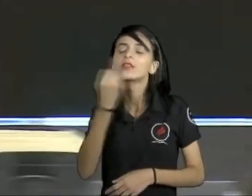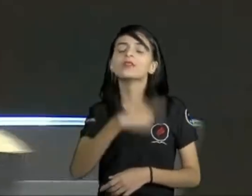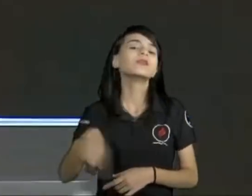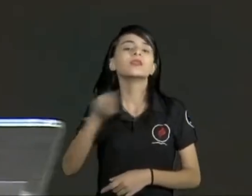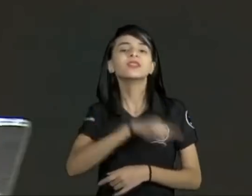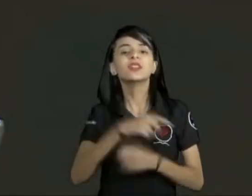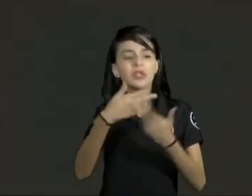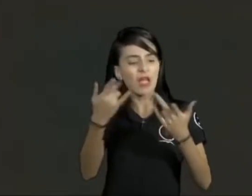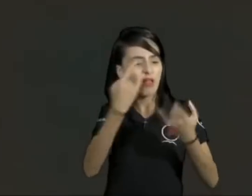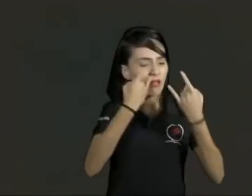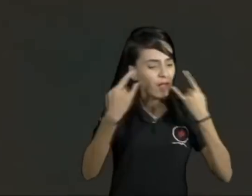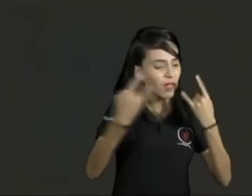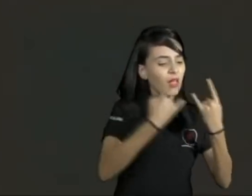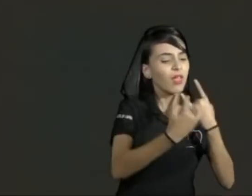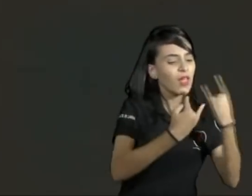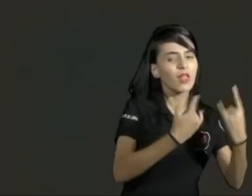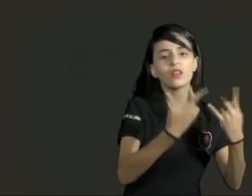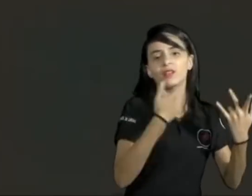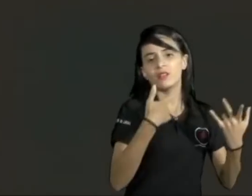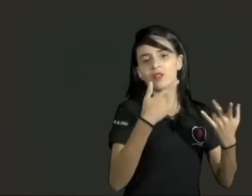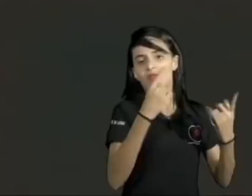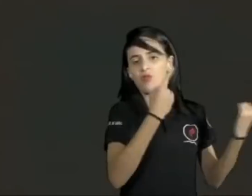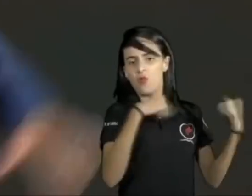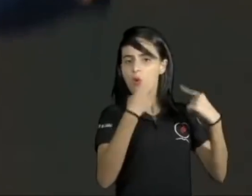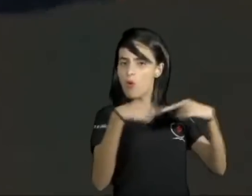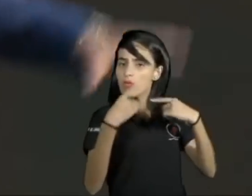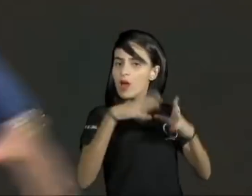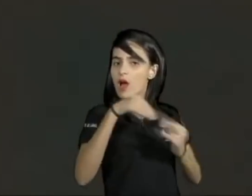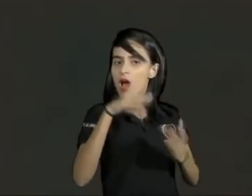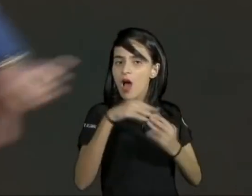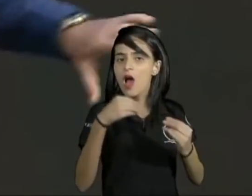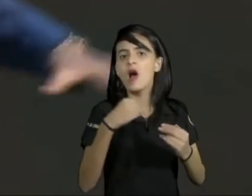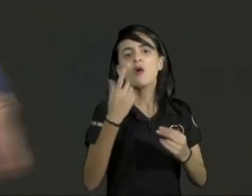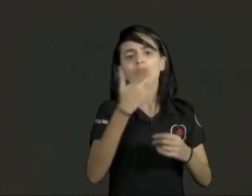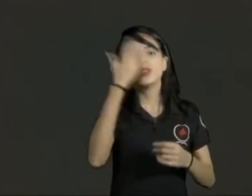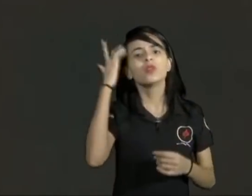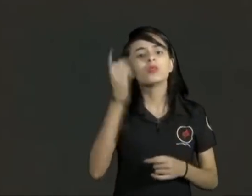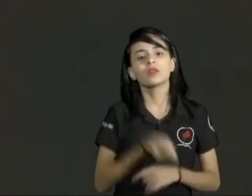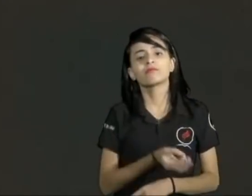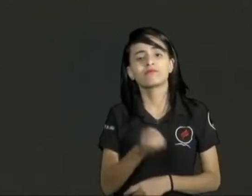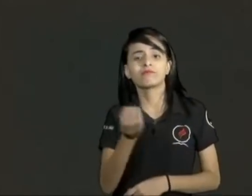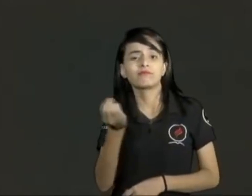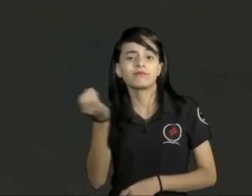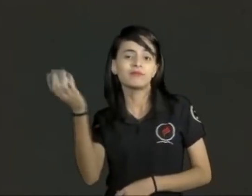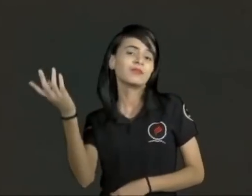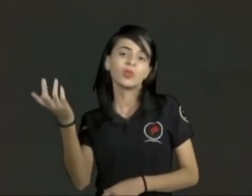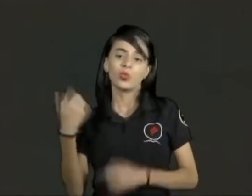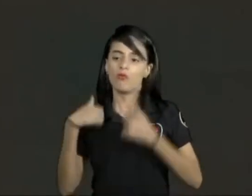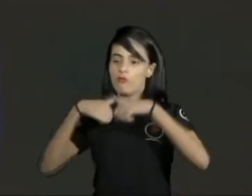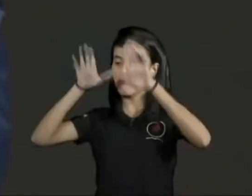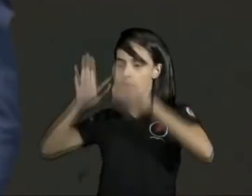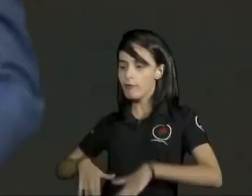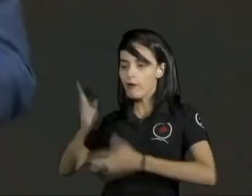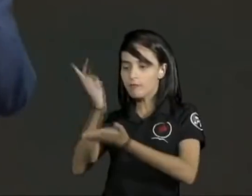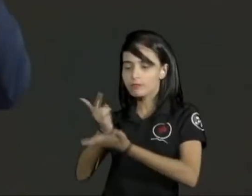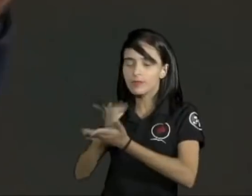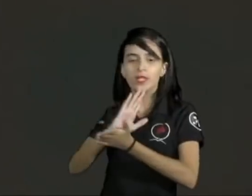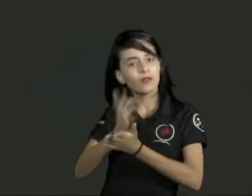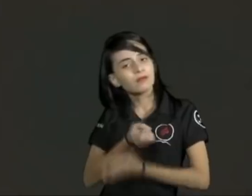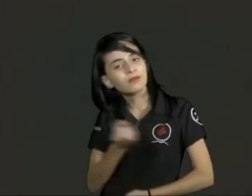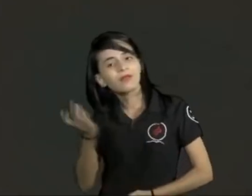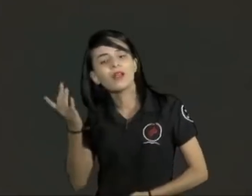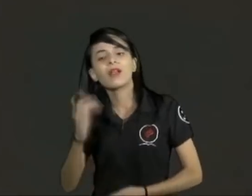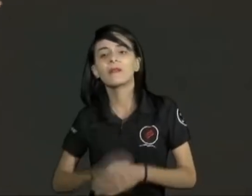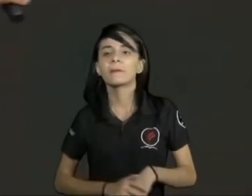das cobiças que combatem contra a alma Peregrino gente que tá de passagem que não tem lugar fixo e o